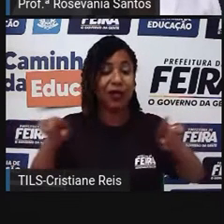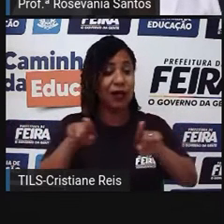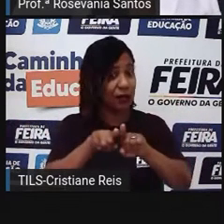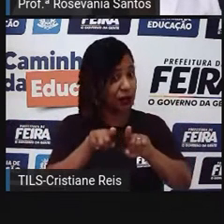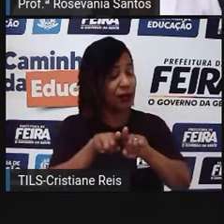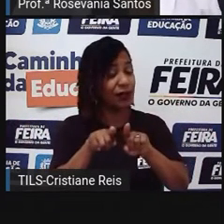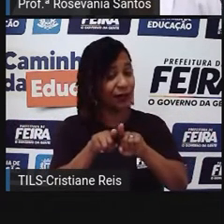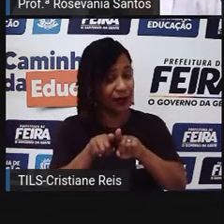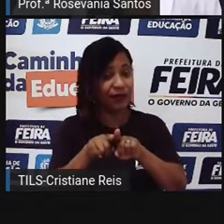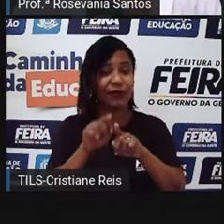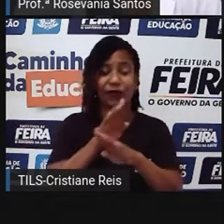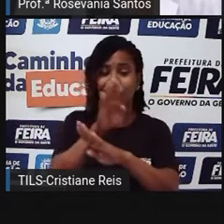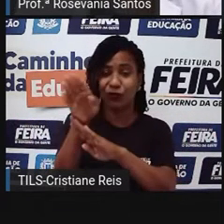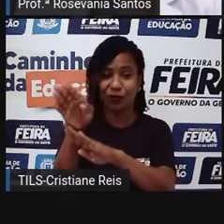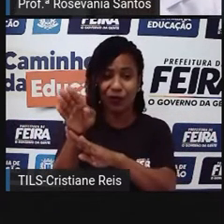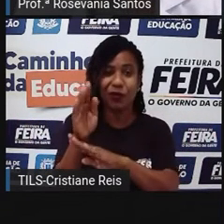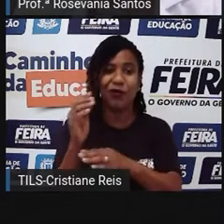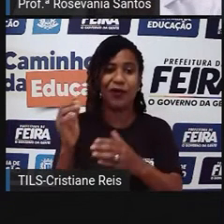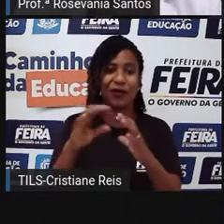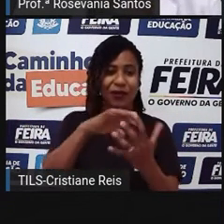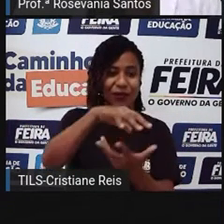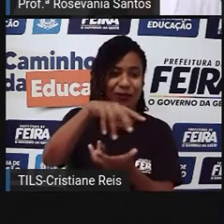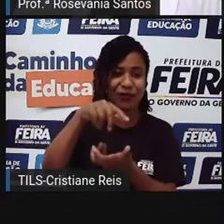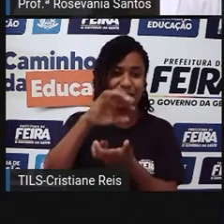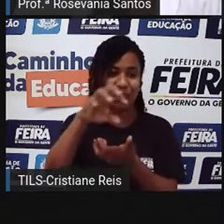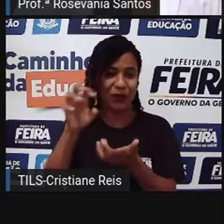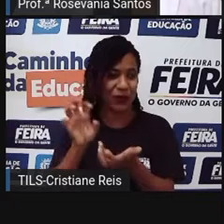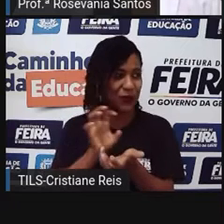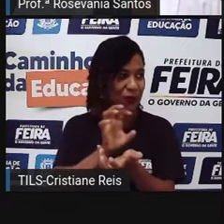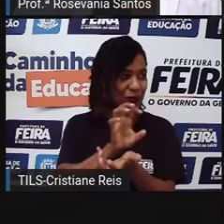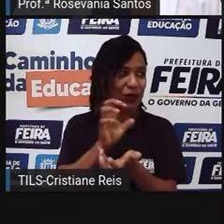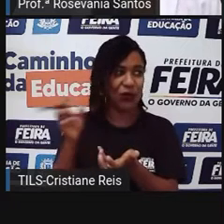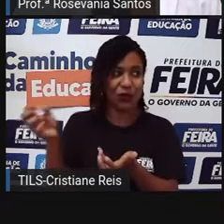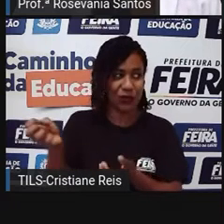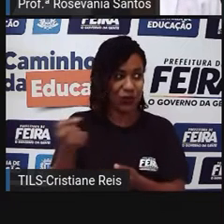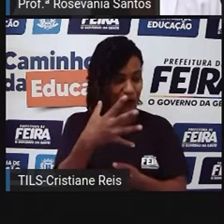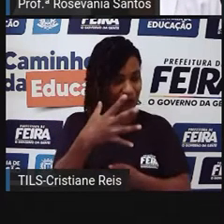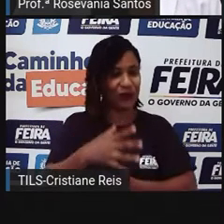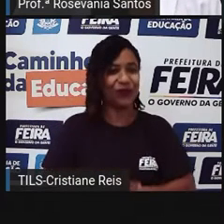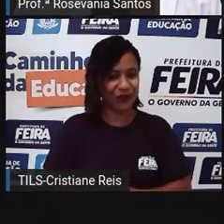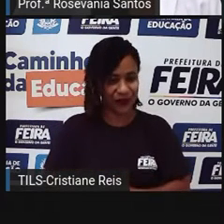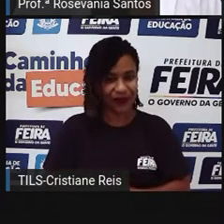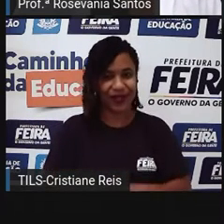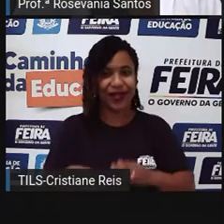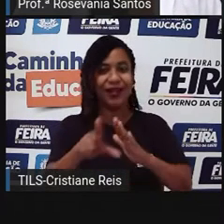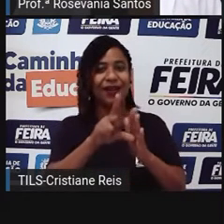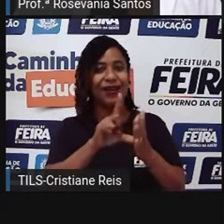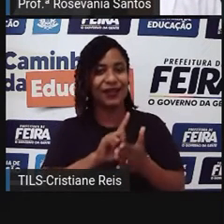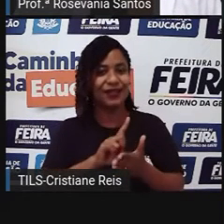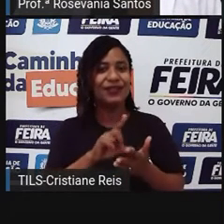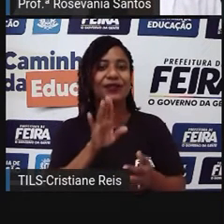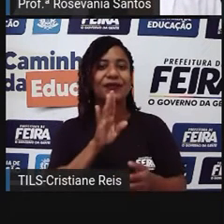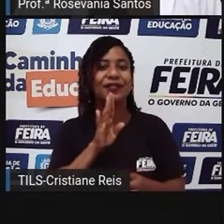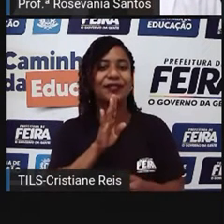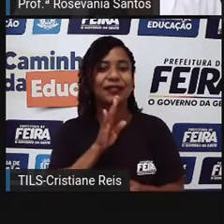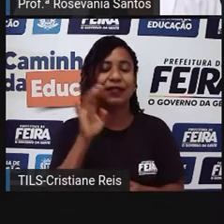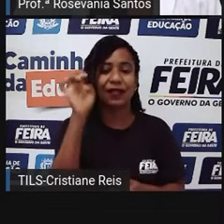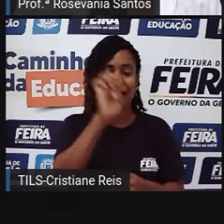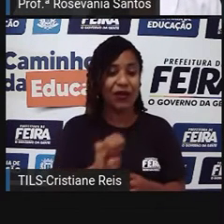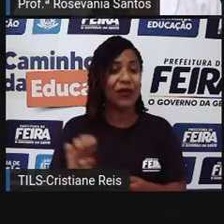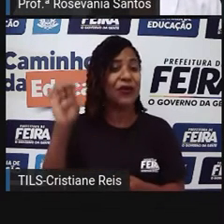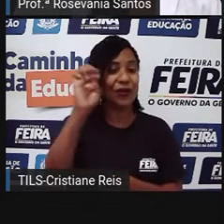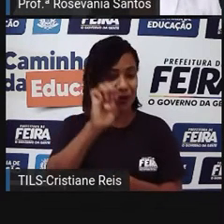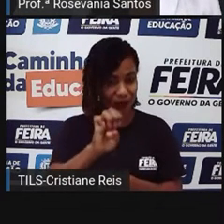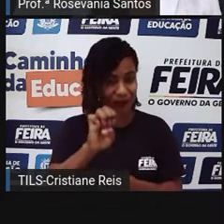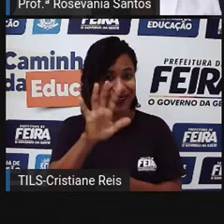E mais tarde foi que descobrimos a Antártida, porque antes o único mundo conhecido era esse aqui, que envolvia a Europa, a